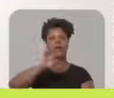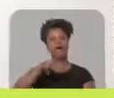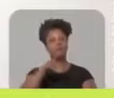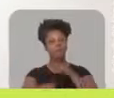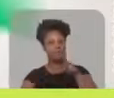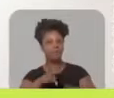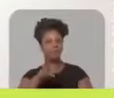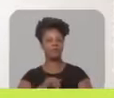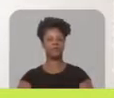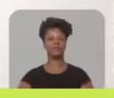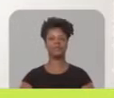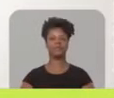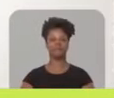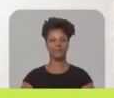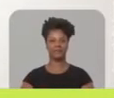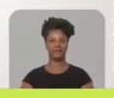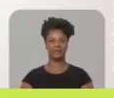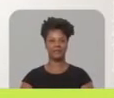Goiás aos goianos.